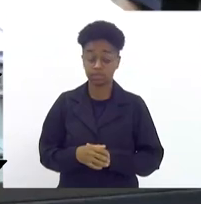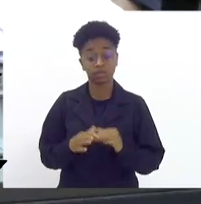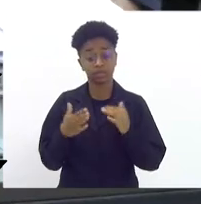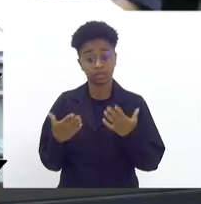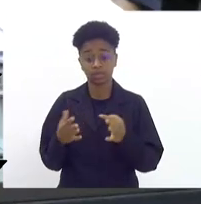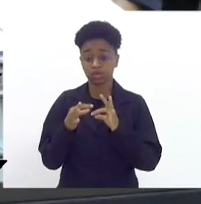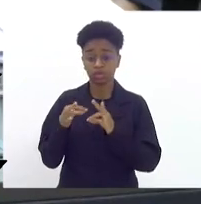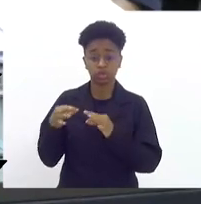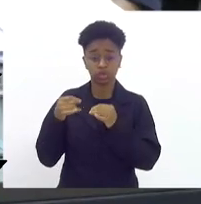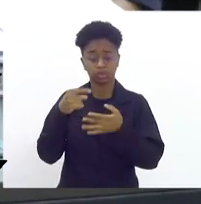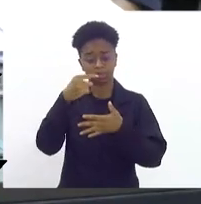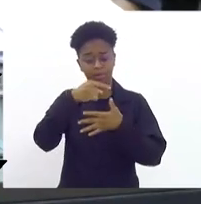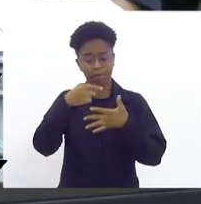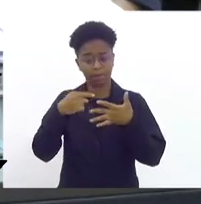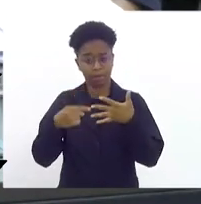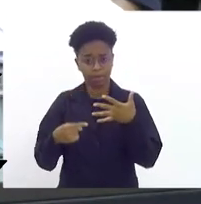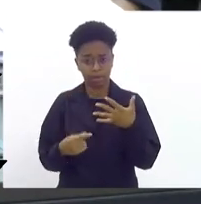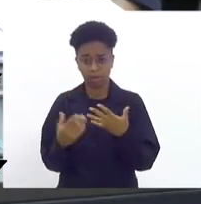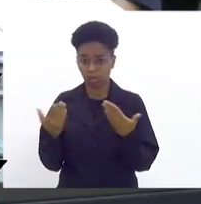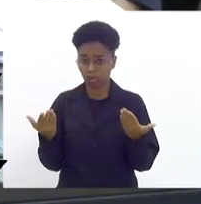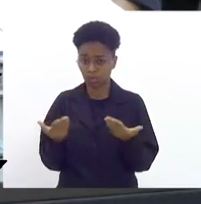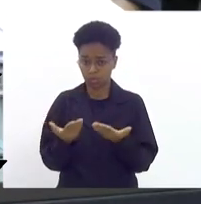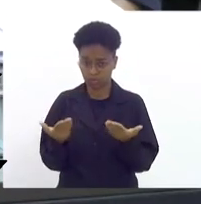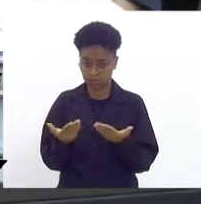todas as questões que envolvem hoje